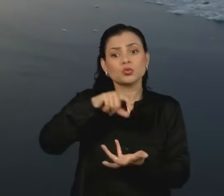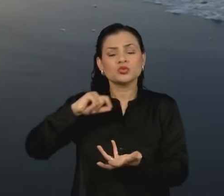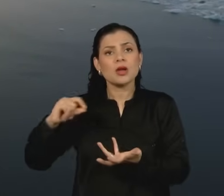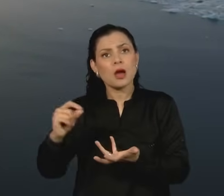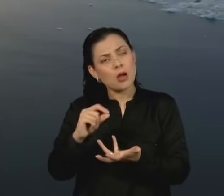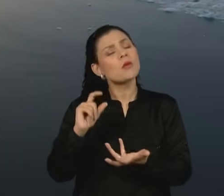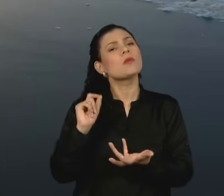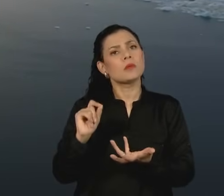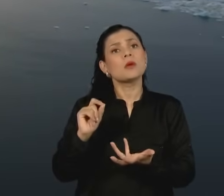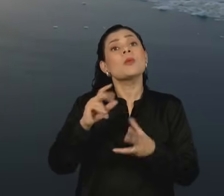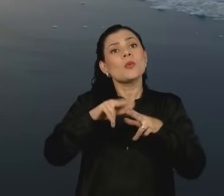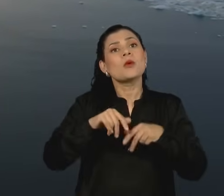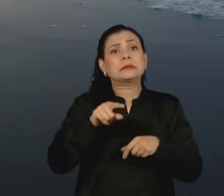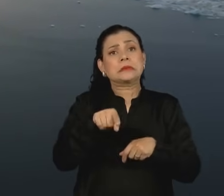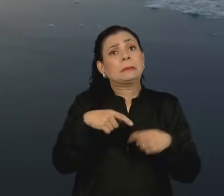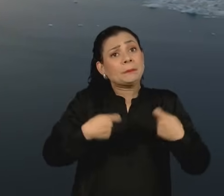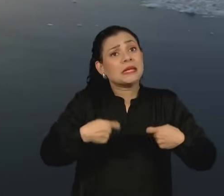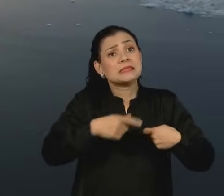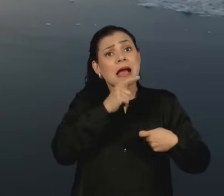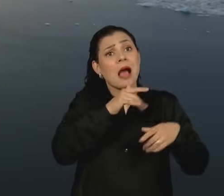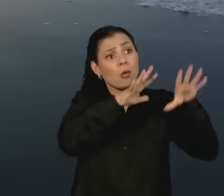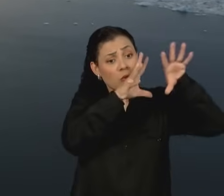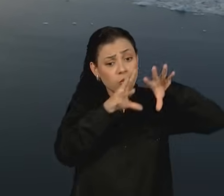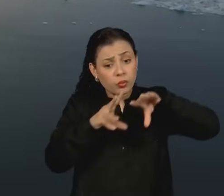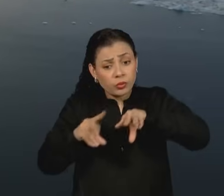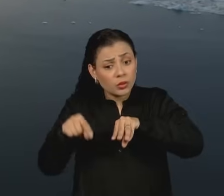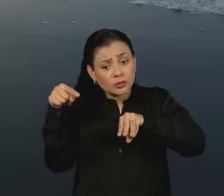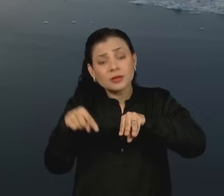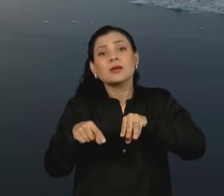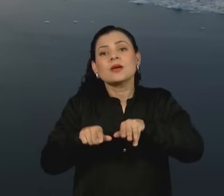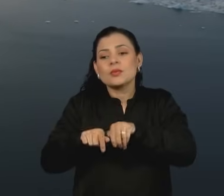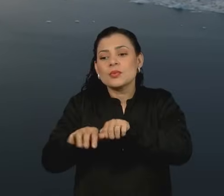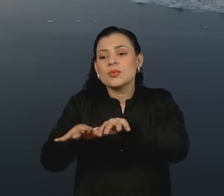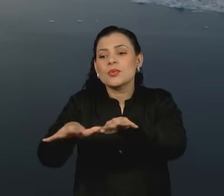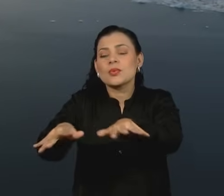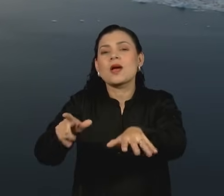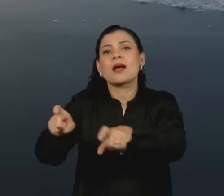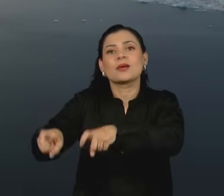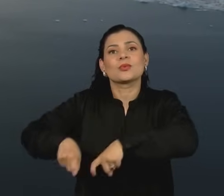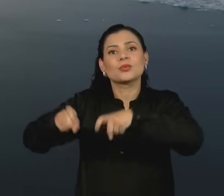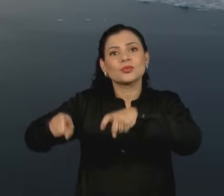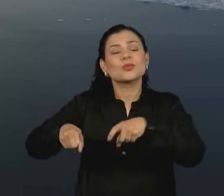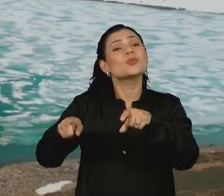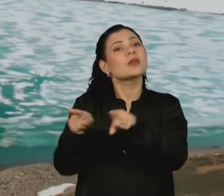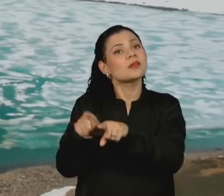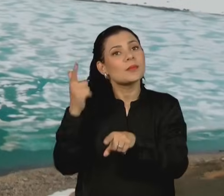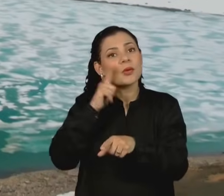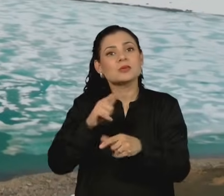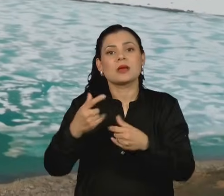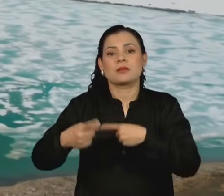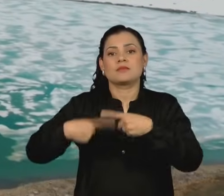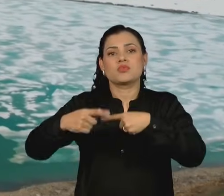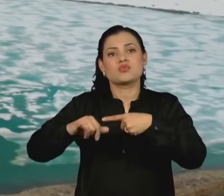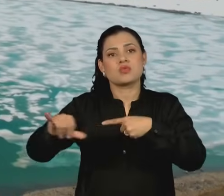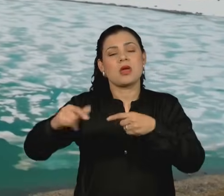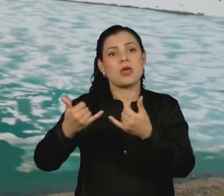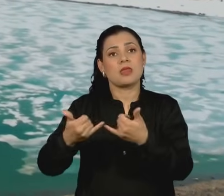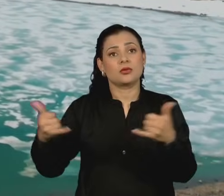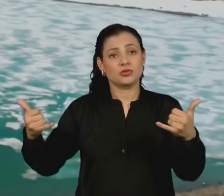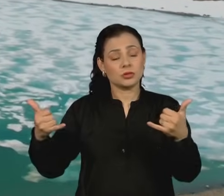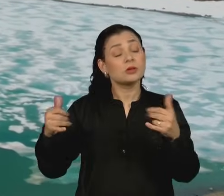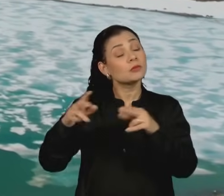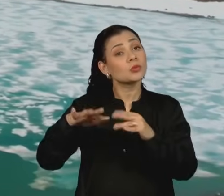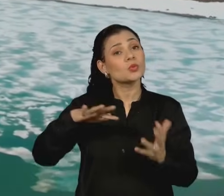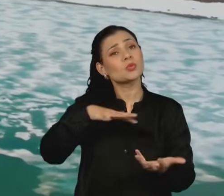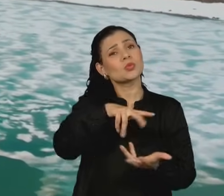da água que vem das geleiras e que abastece a agricultura e gera energia. Atualmente, o mundo passa por